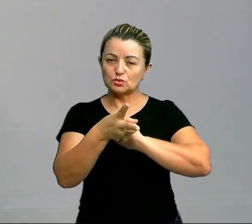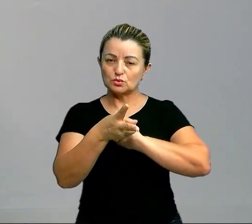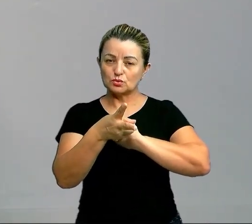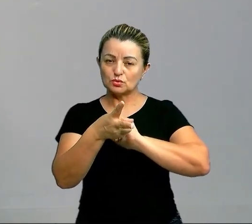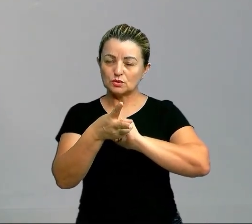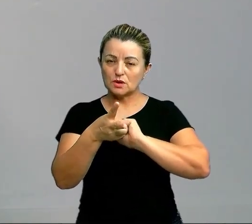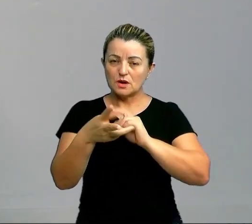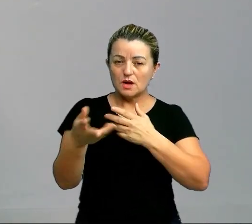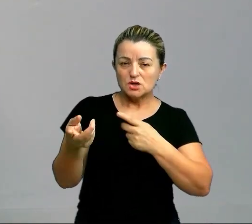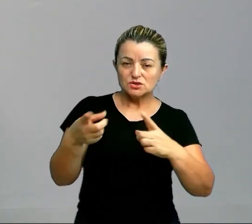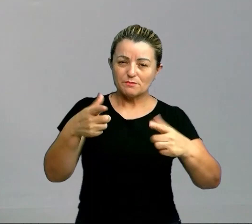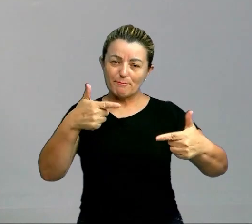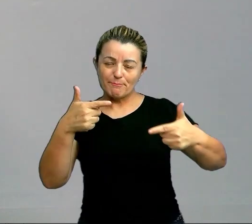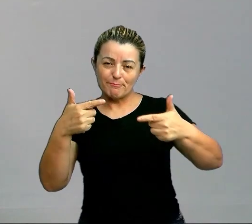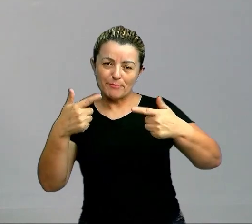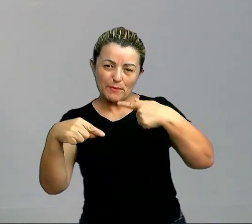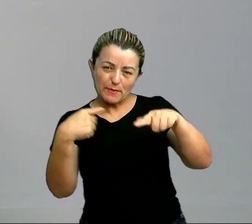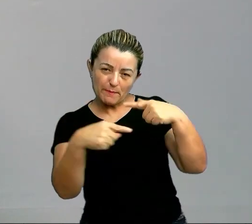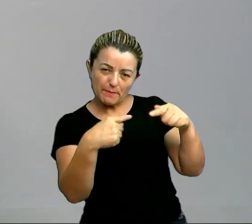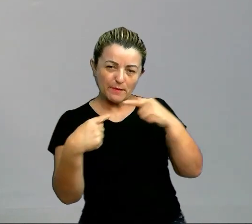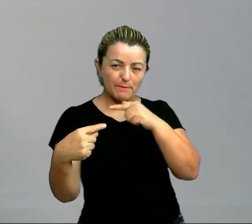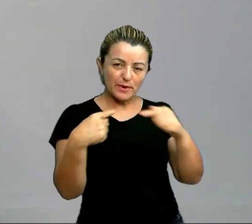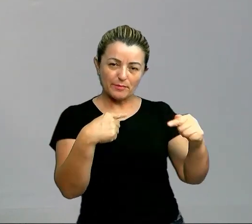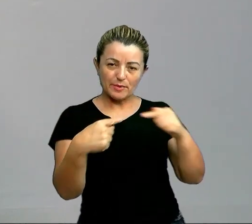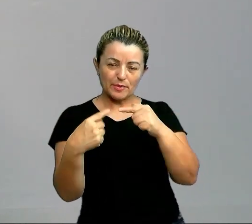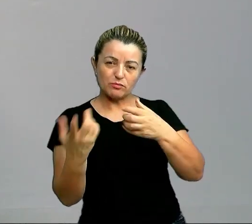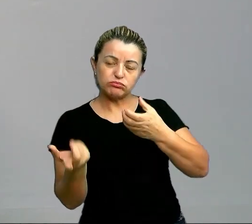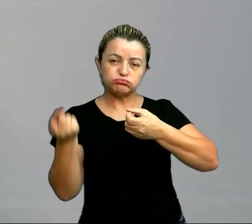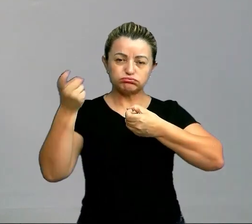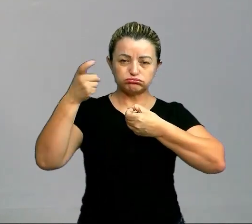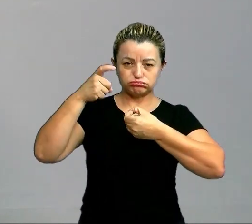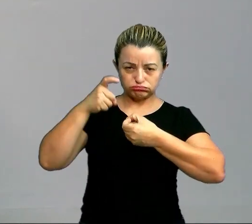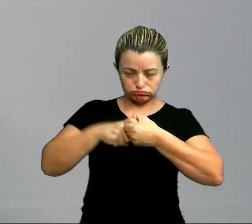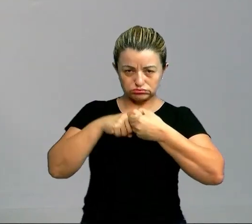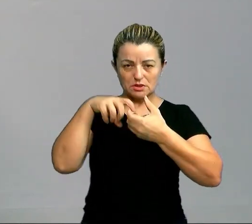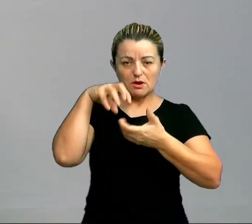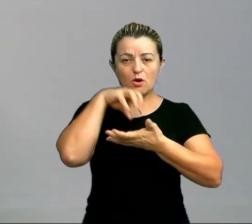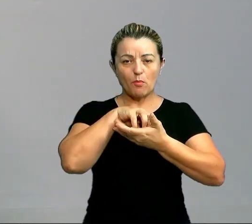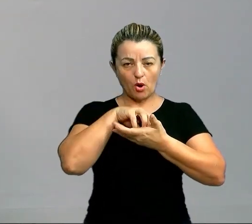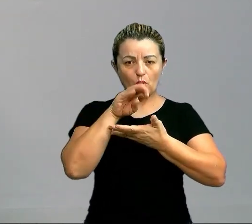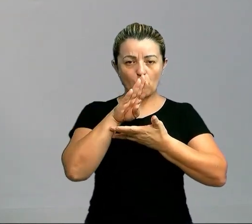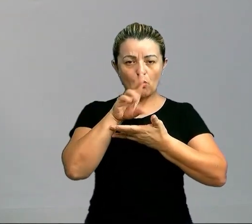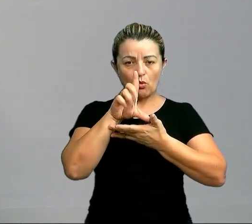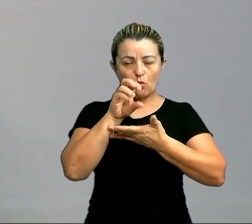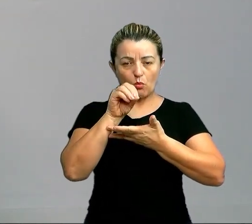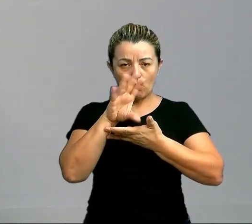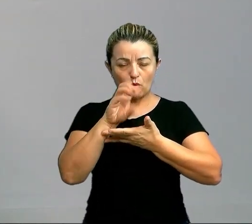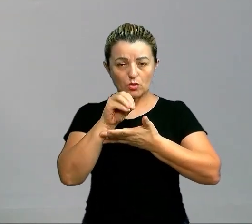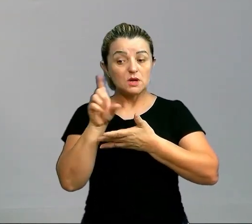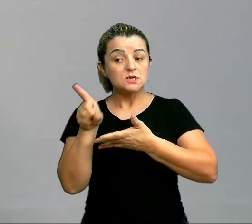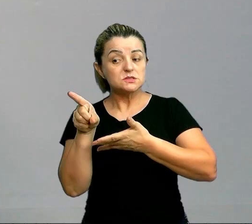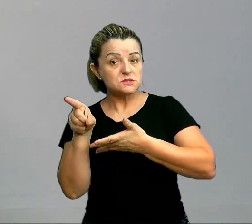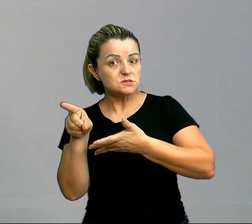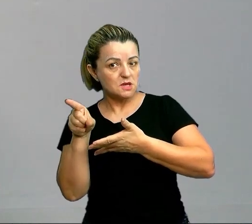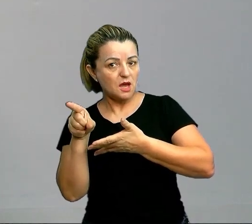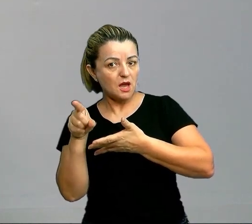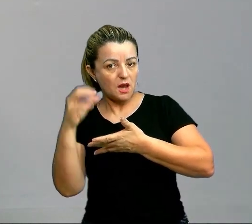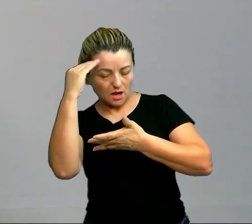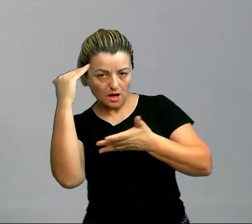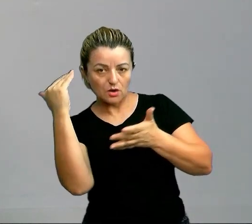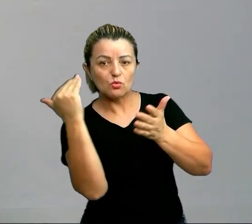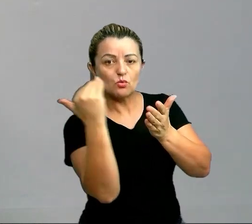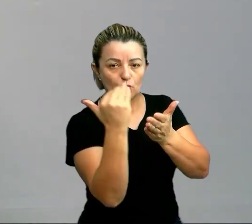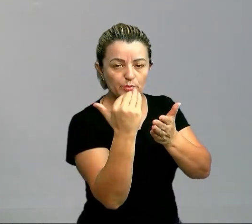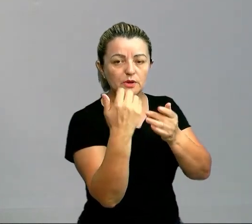em discussão a sua reinteração ao bloco, sendo se ela cumprir algumas necessidades